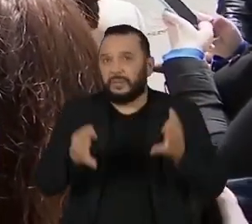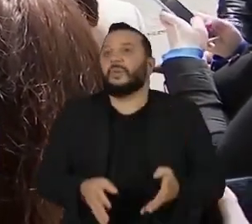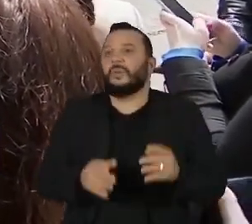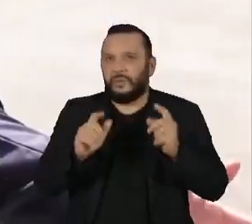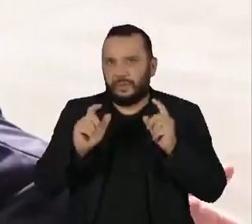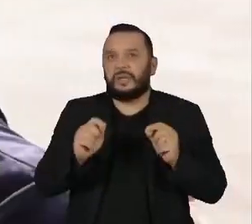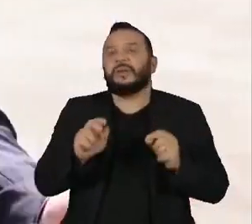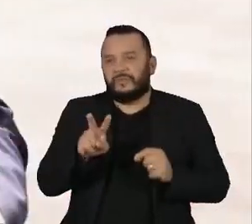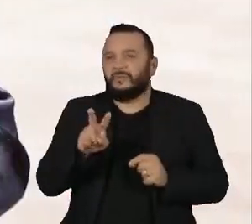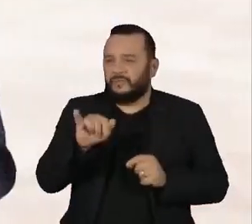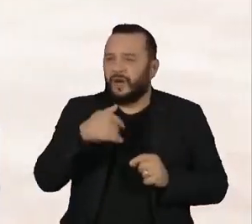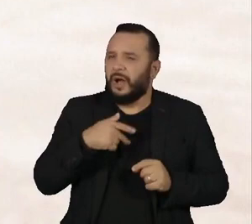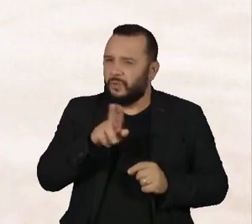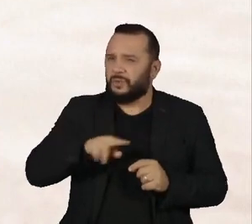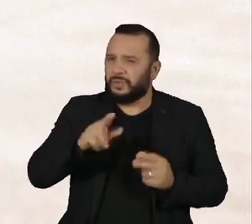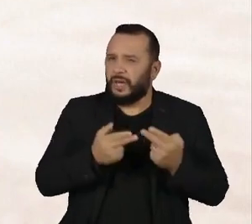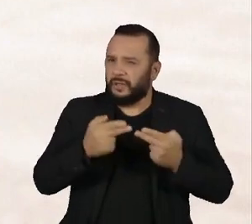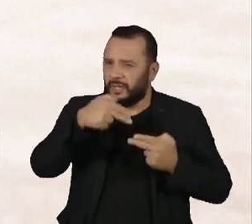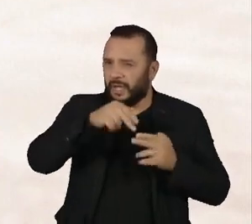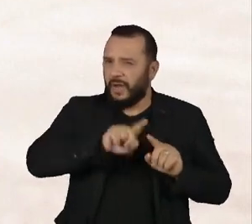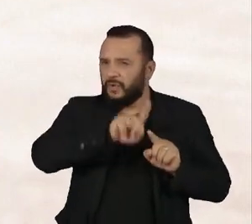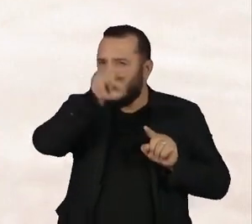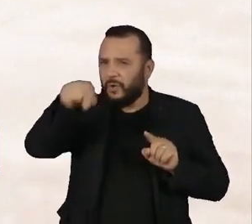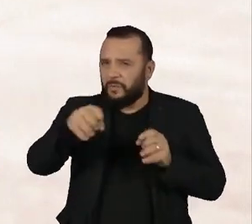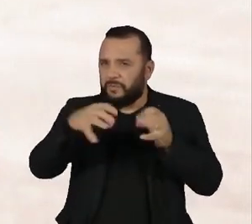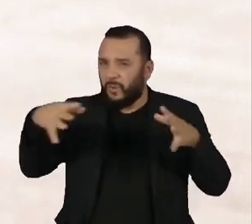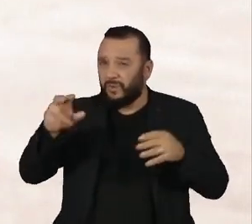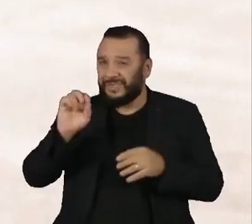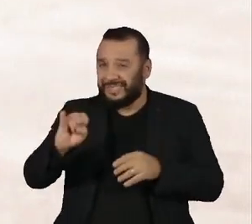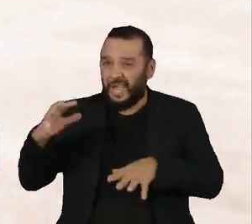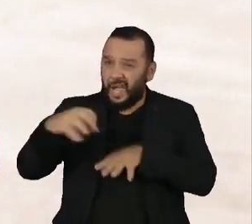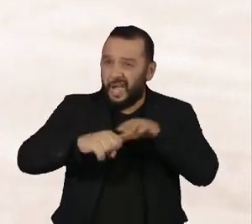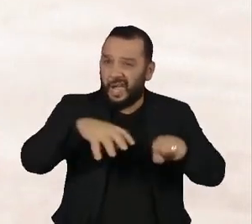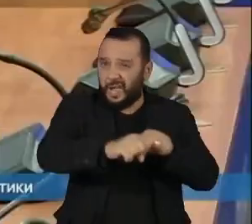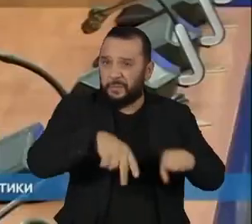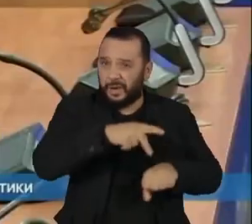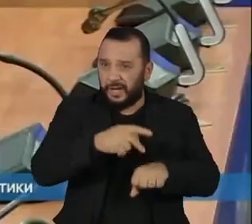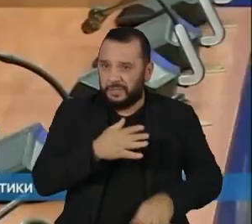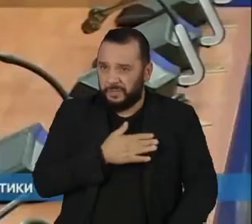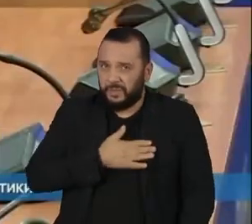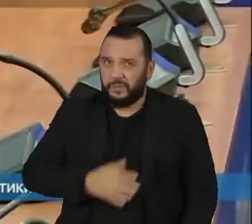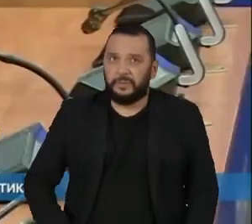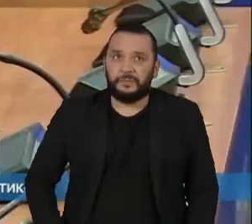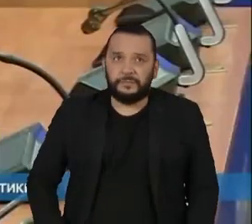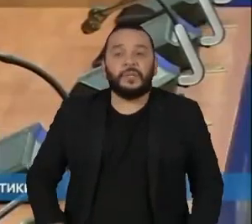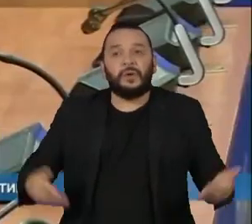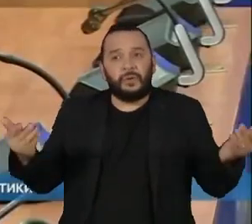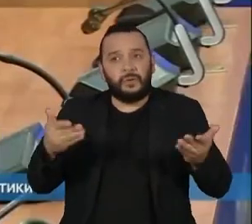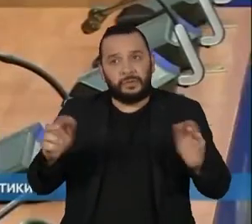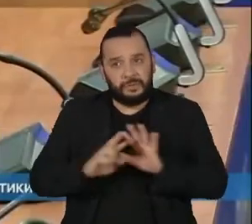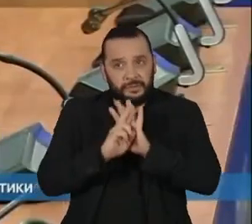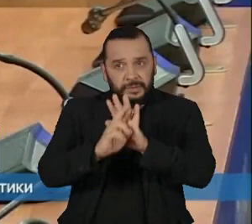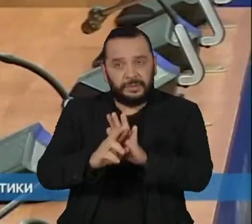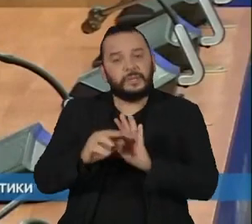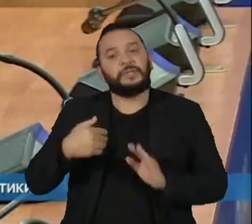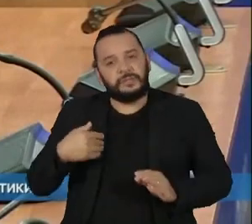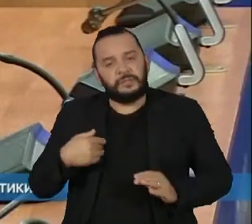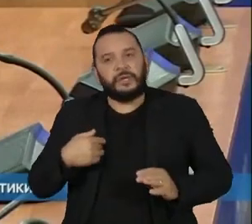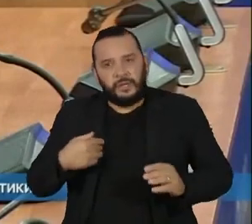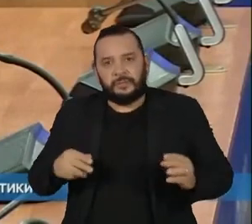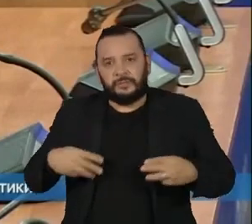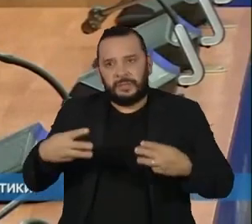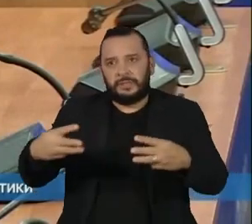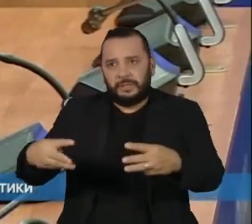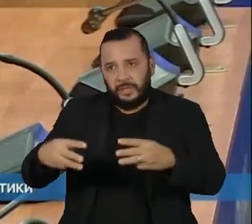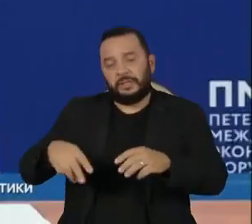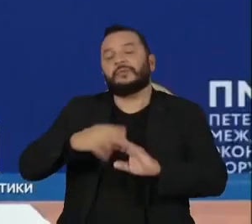hesitar em usar armas nucleares caso o país dele seja atacado. Hoje, a porta-voz do Ministério das Relações